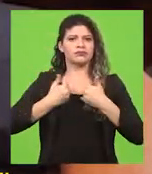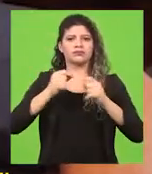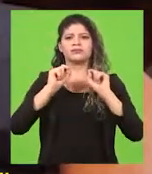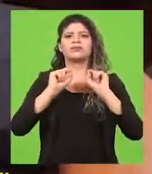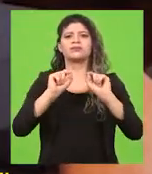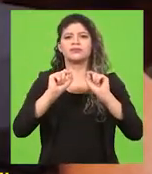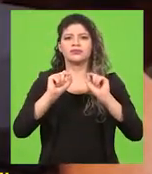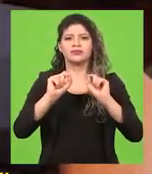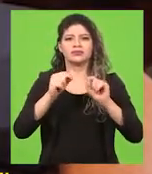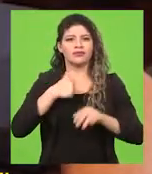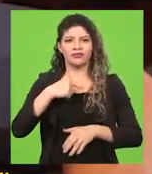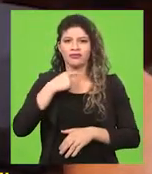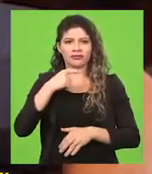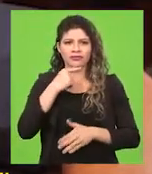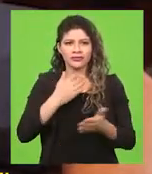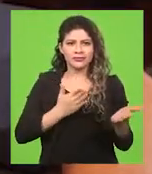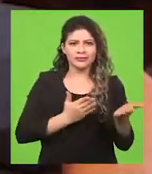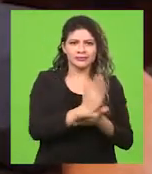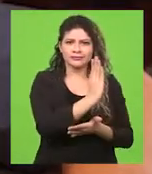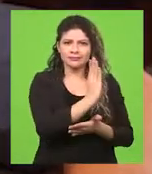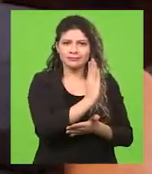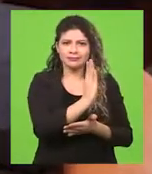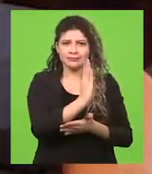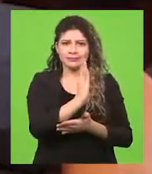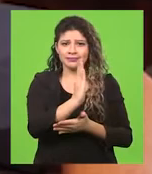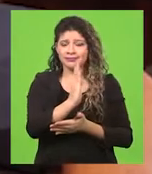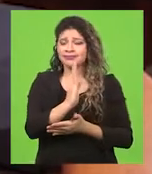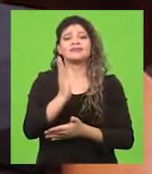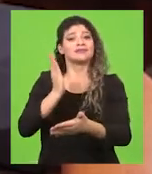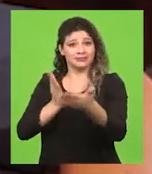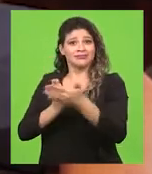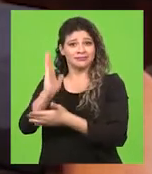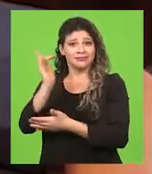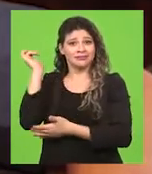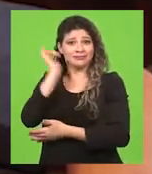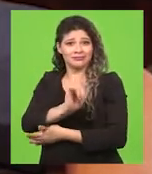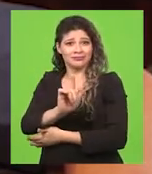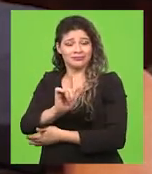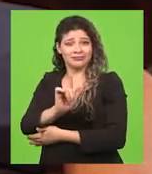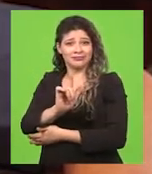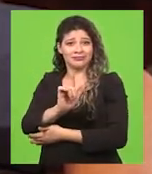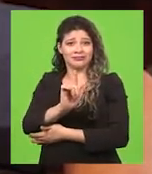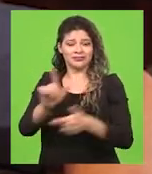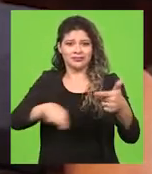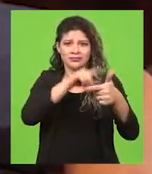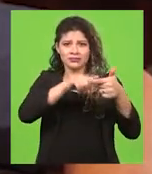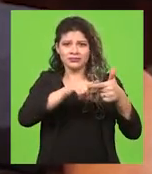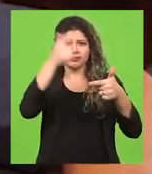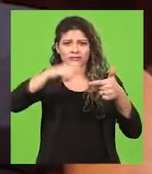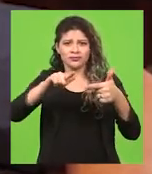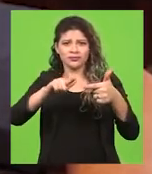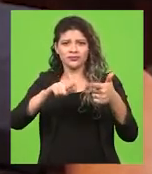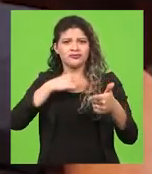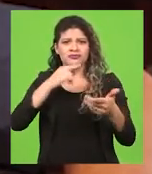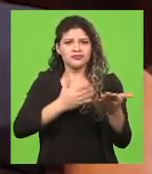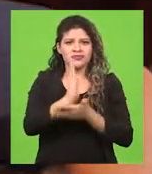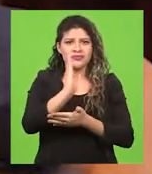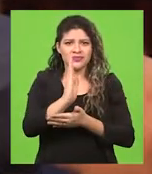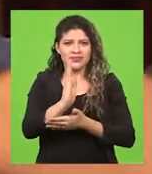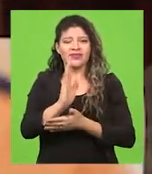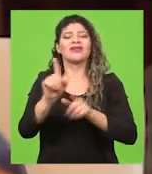isso, que eu era inelegível. Ganhei e tomei posse. A outra também inelegível. Ganhei e tomei